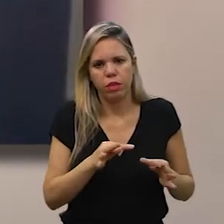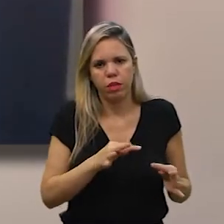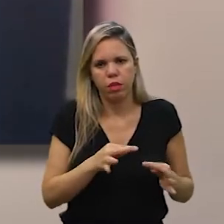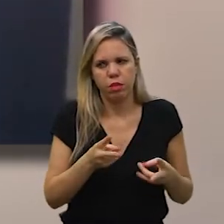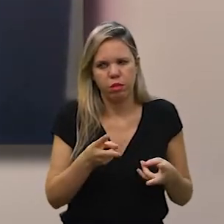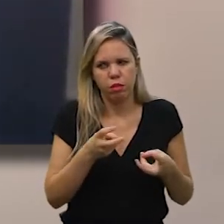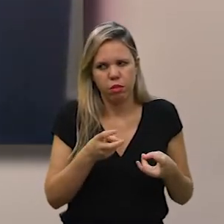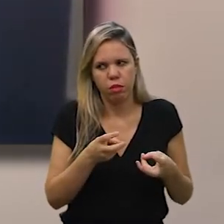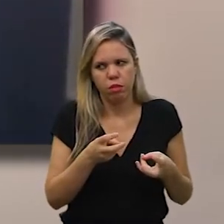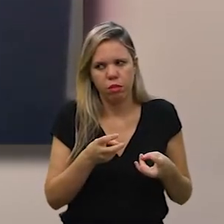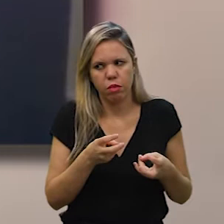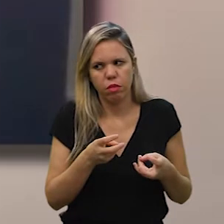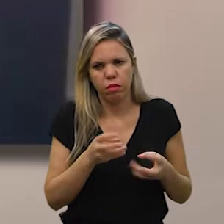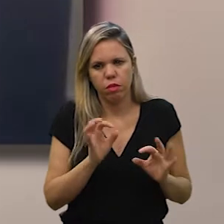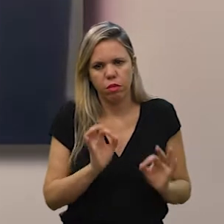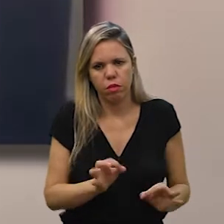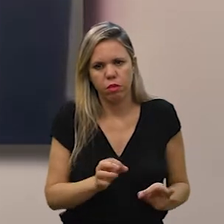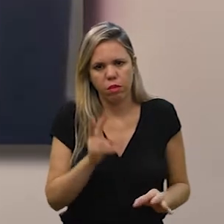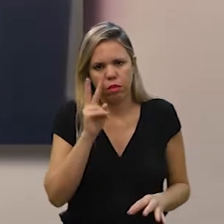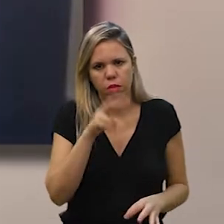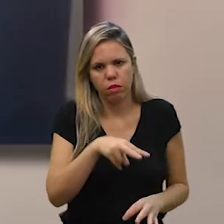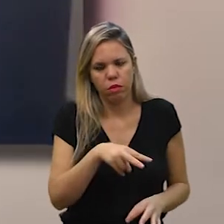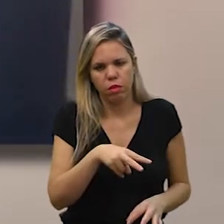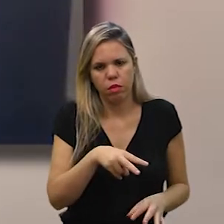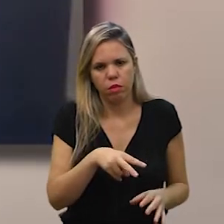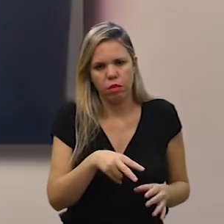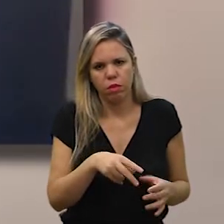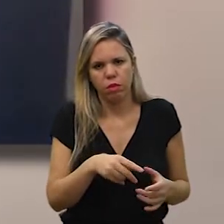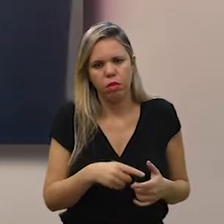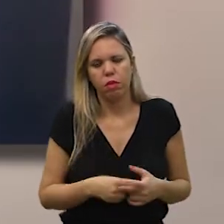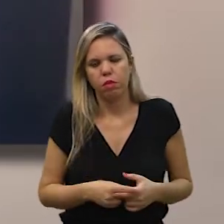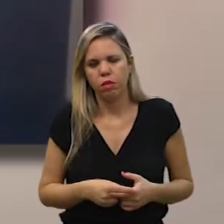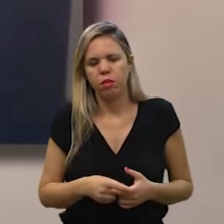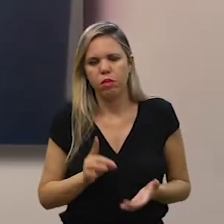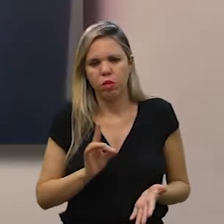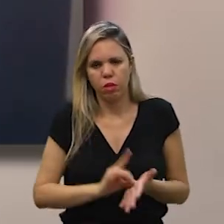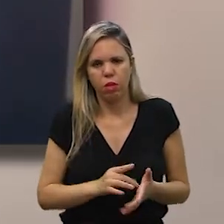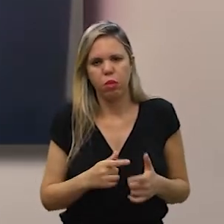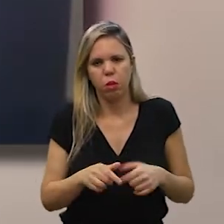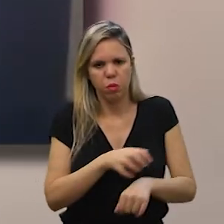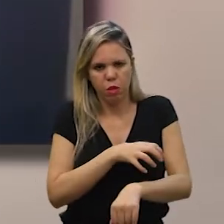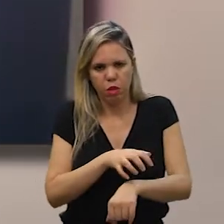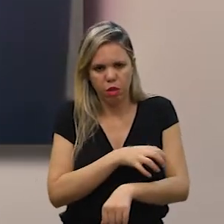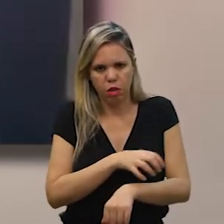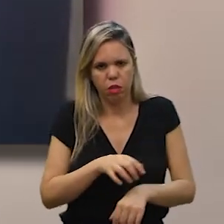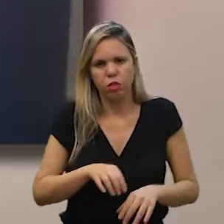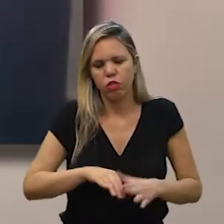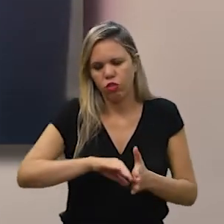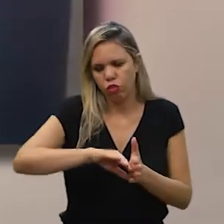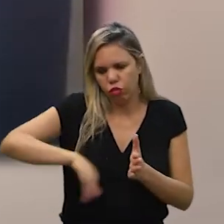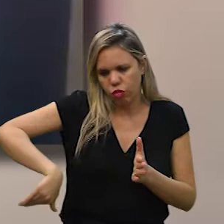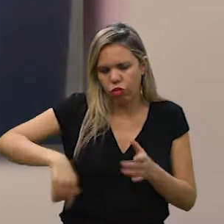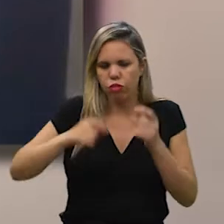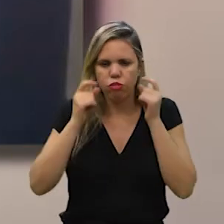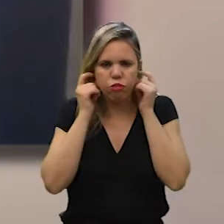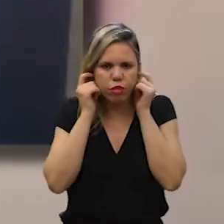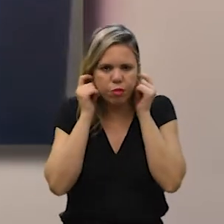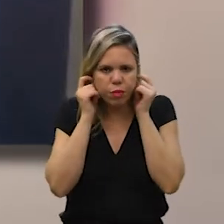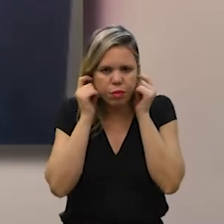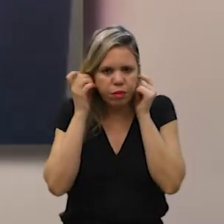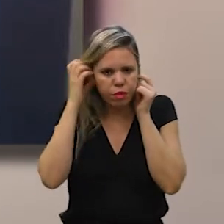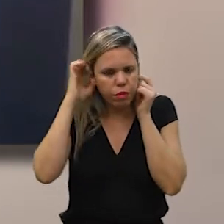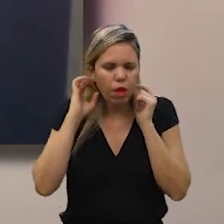pediatra observar, e ele com certeza vai ver que deve ter um quadro associado de dermatite e vai ter que excluir o